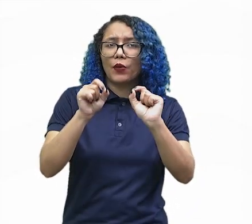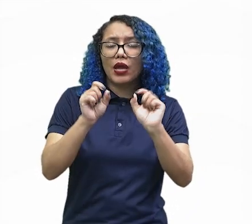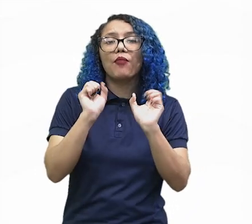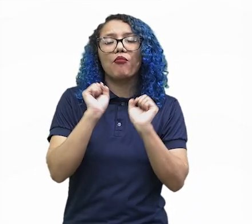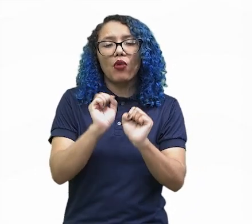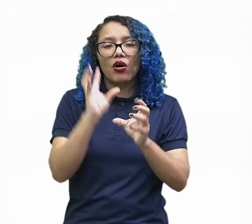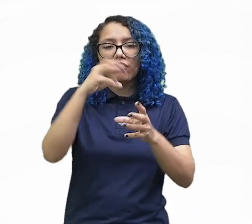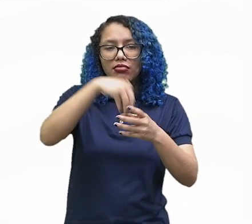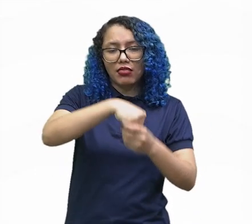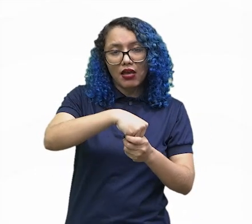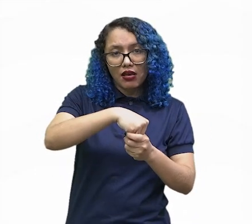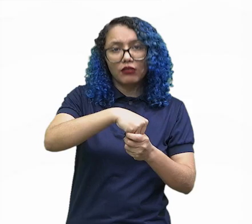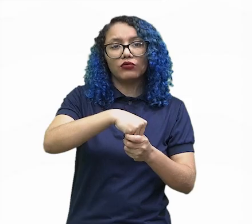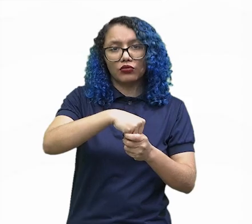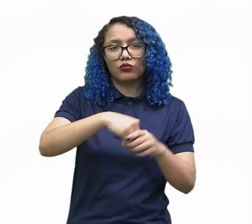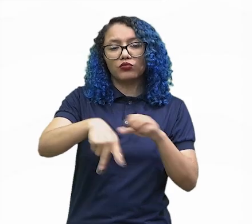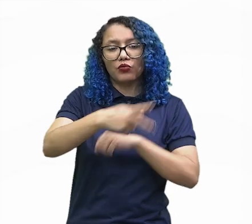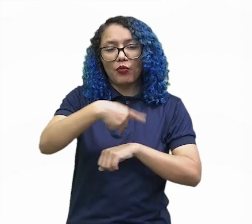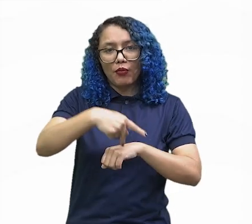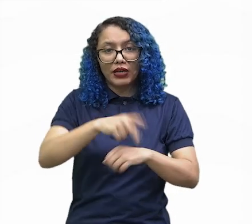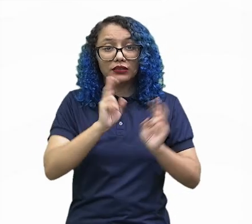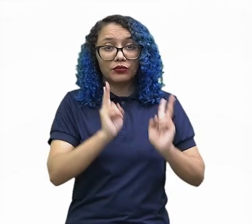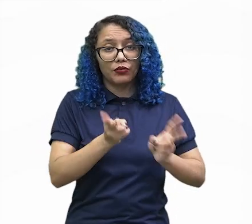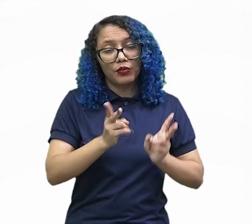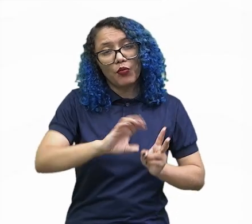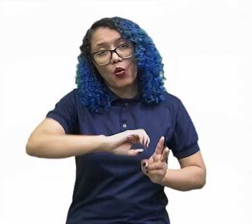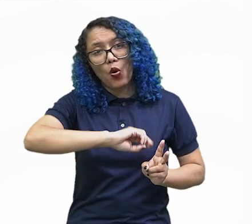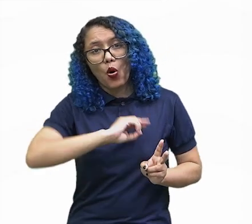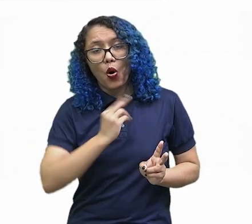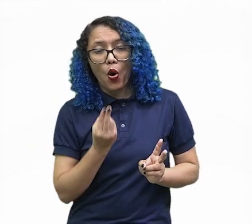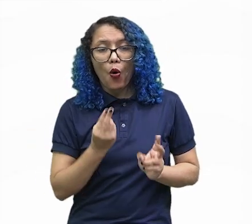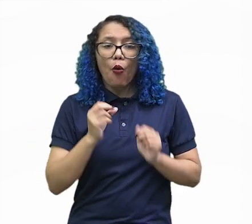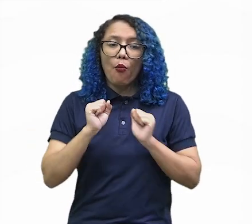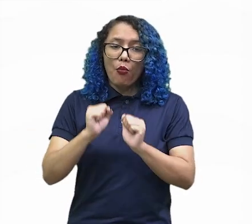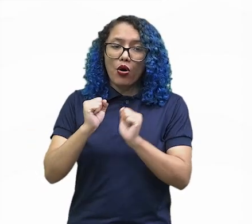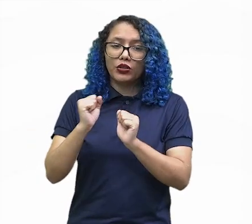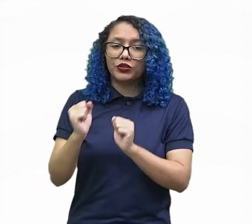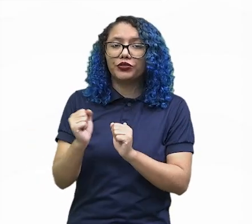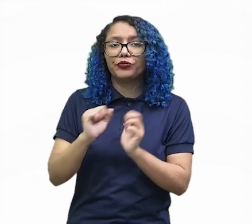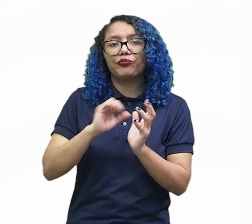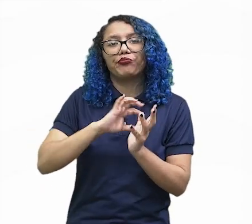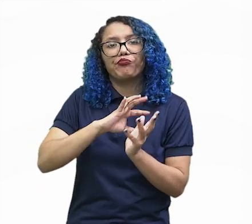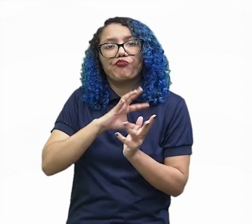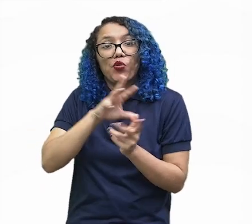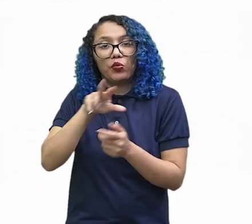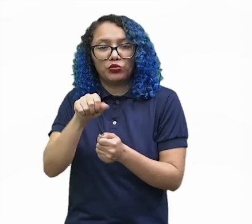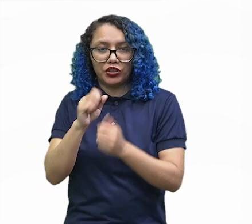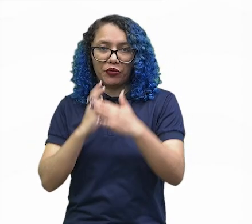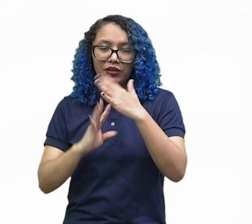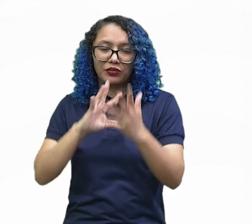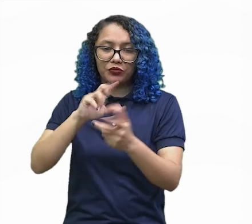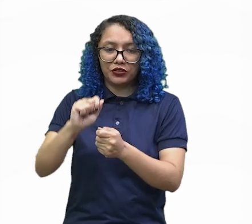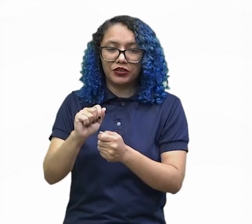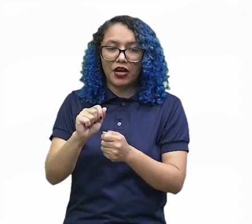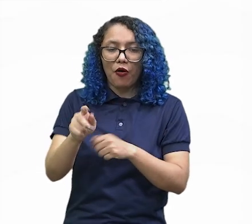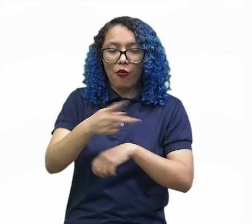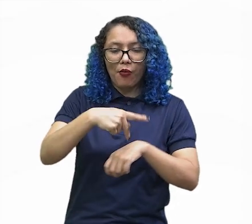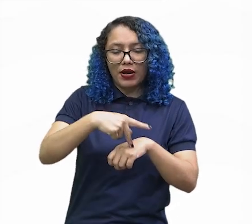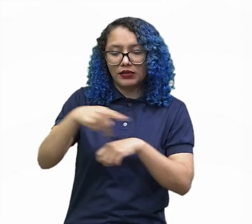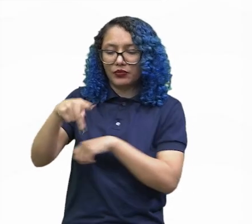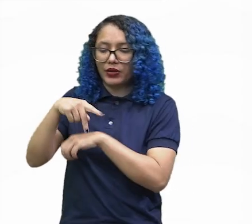como interna, né, dentro do mesmo país, ou a migração internacional entre